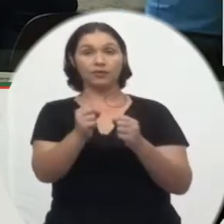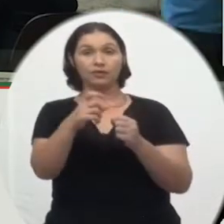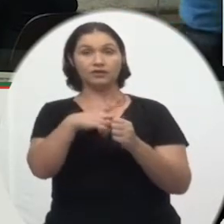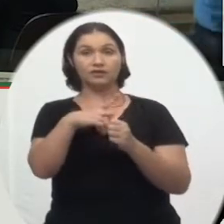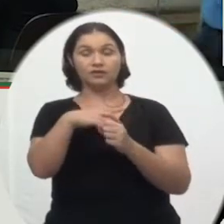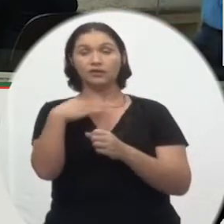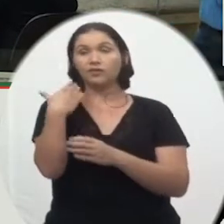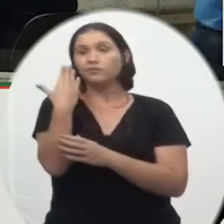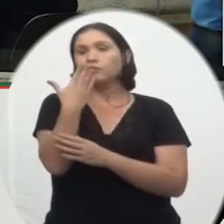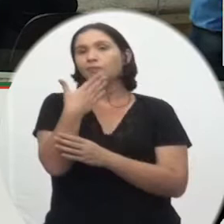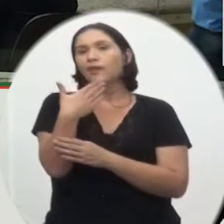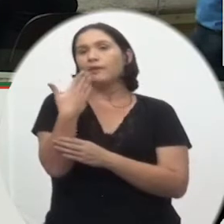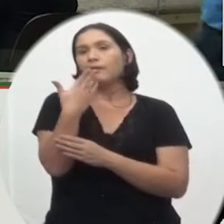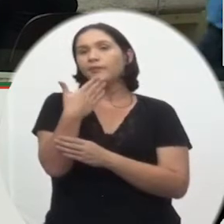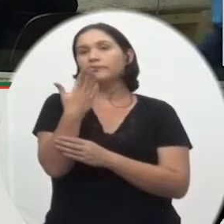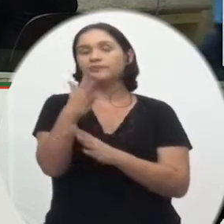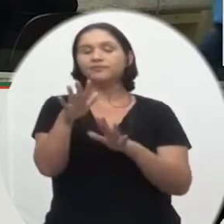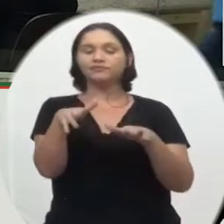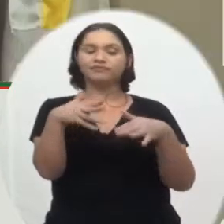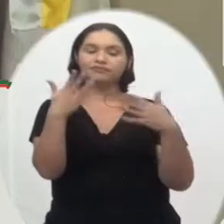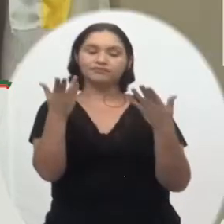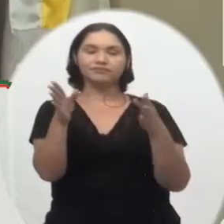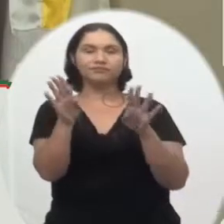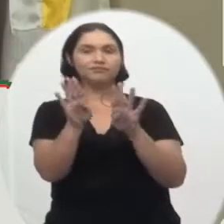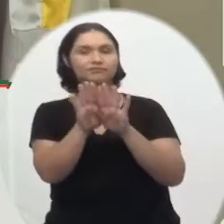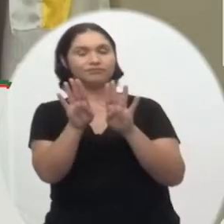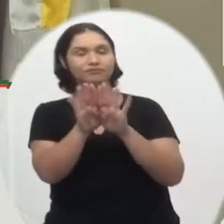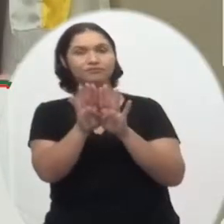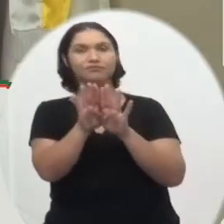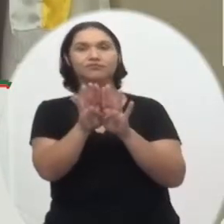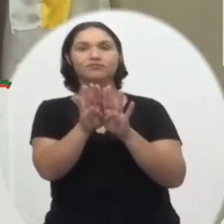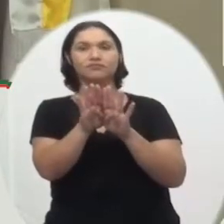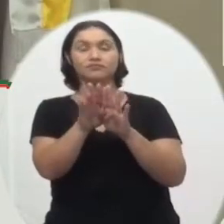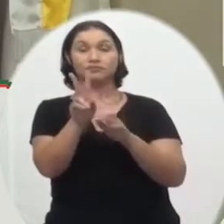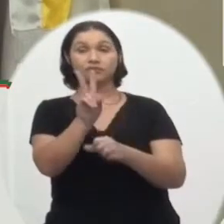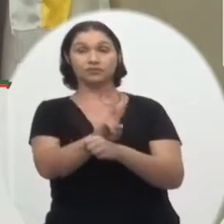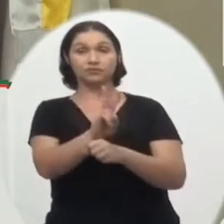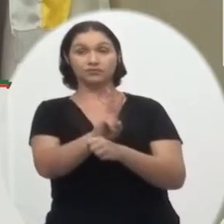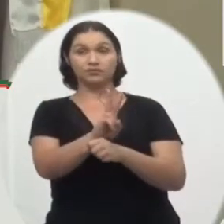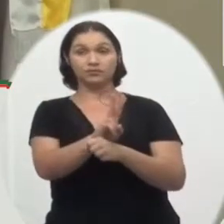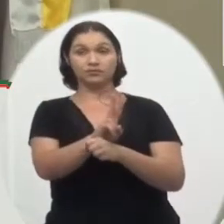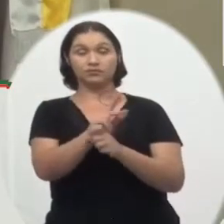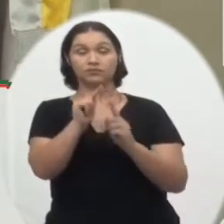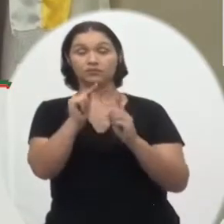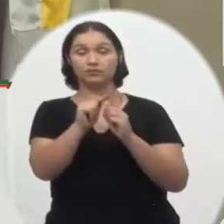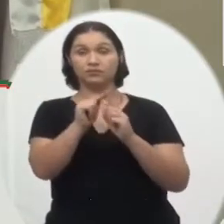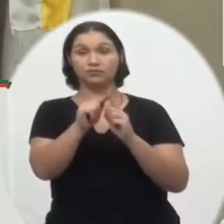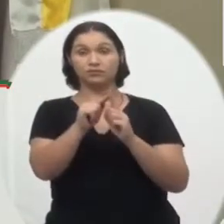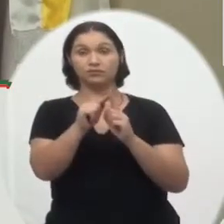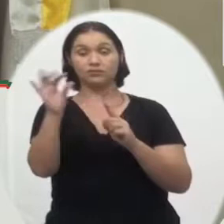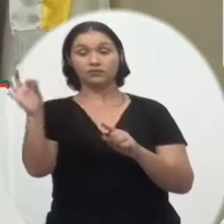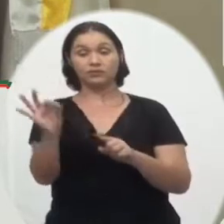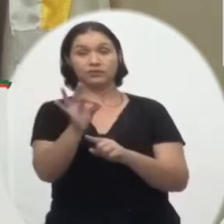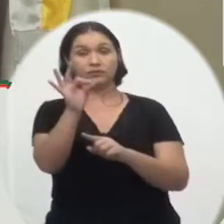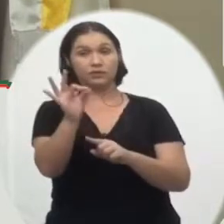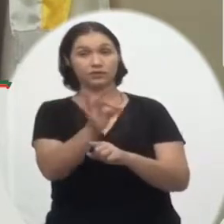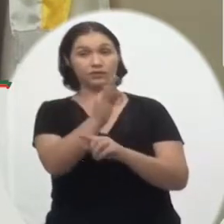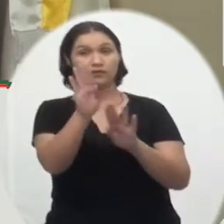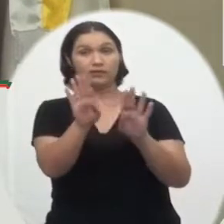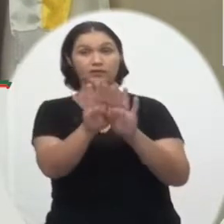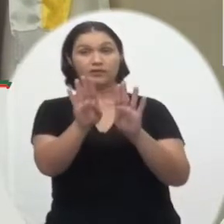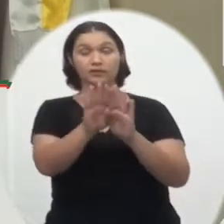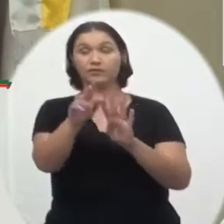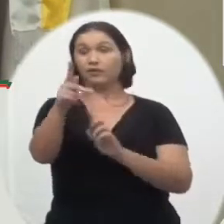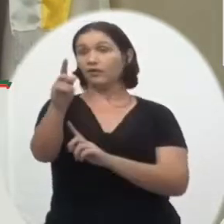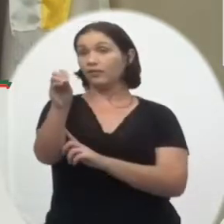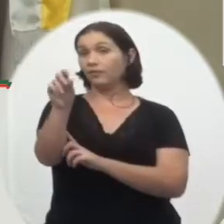produtos dessas abelhas, objetivando a conservação, a preservação das espécies e sua utilização na